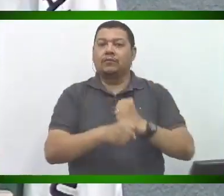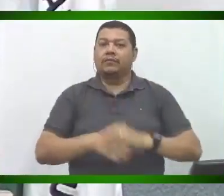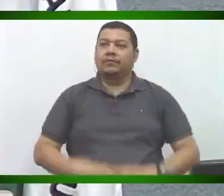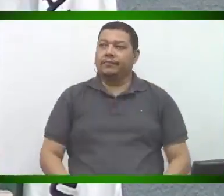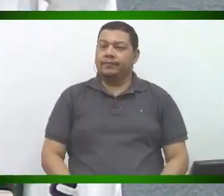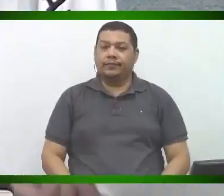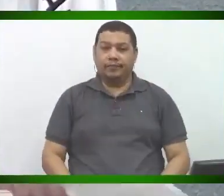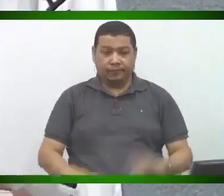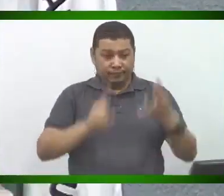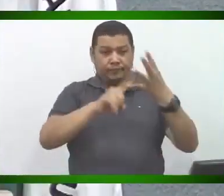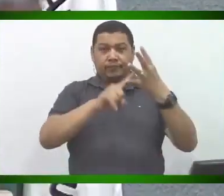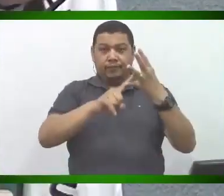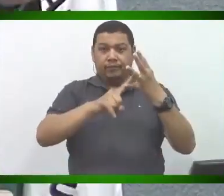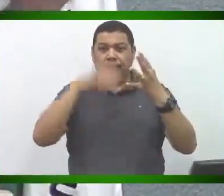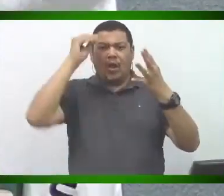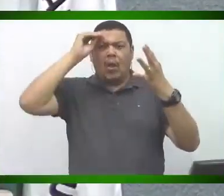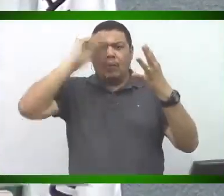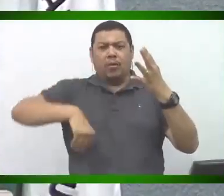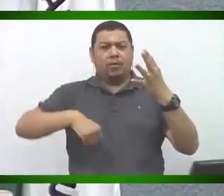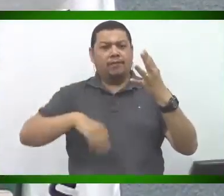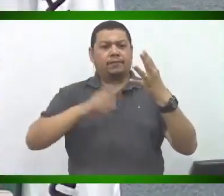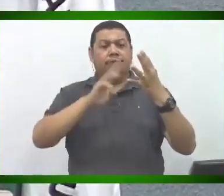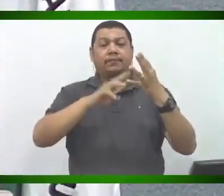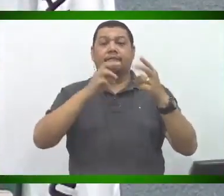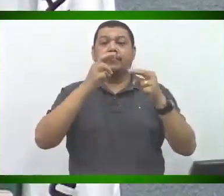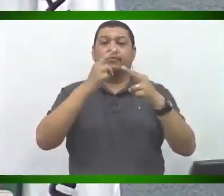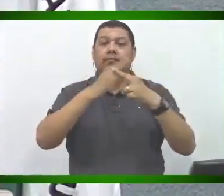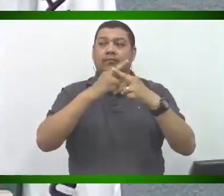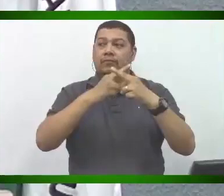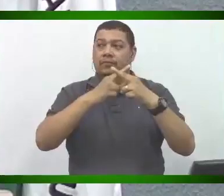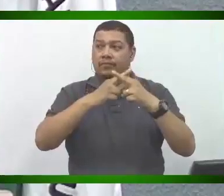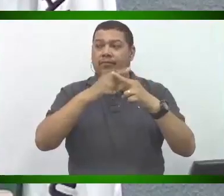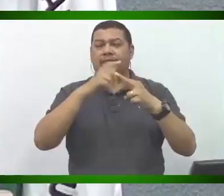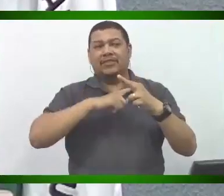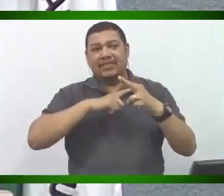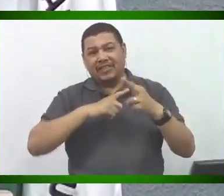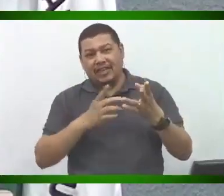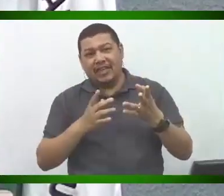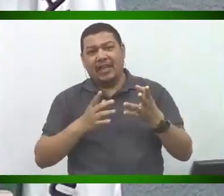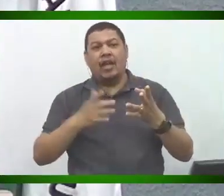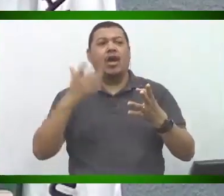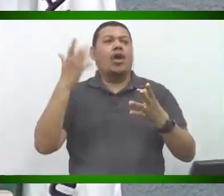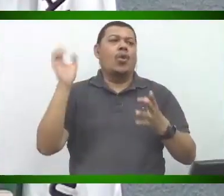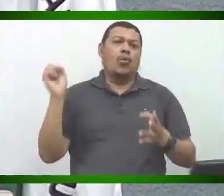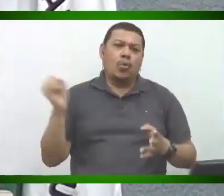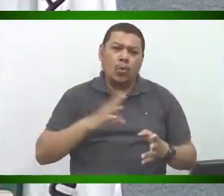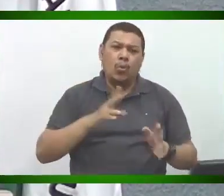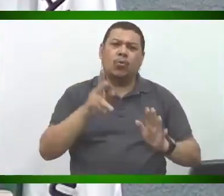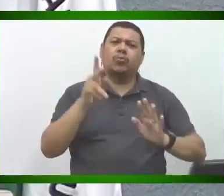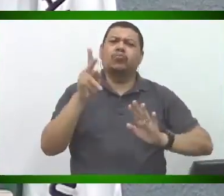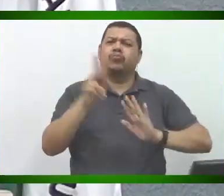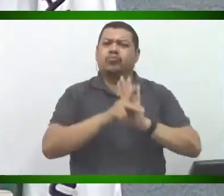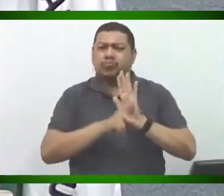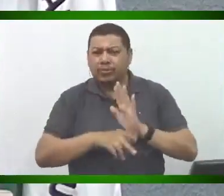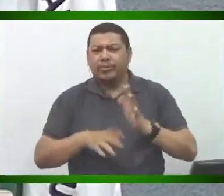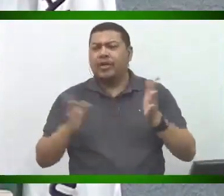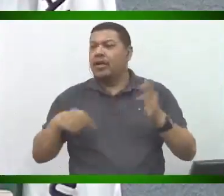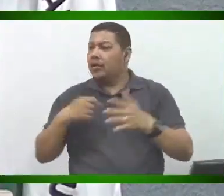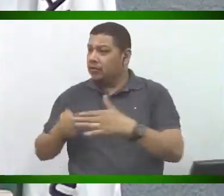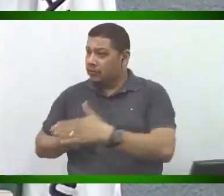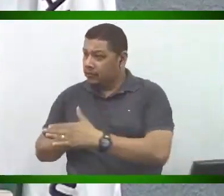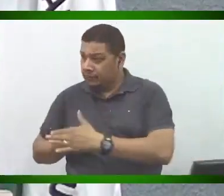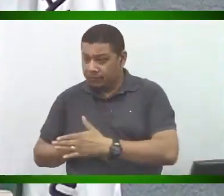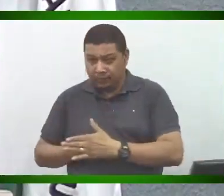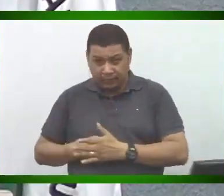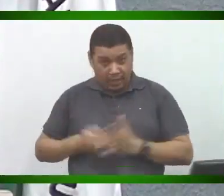A Resecon abandonou, a Caixa Econômica tem que fazer o distrato, tem que abrir um novo processo, e aí nós começamos a cobrar. E em